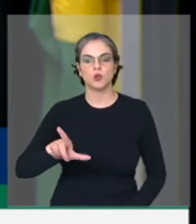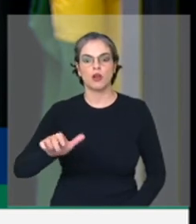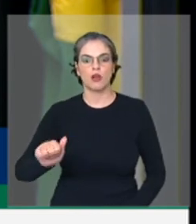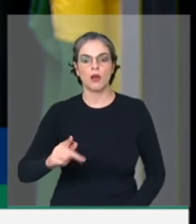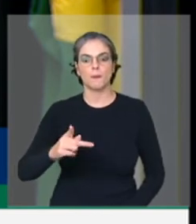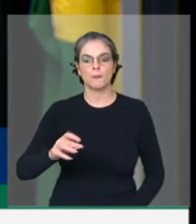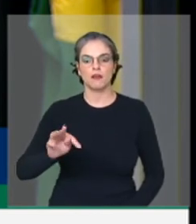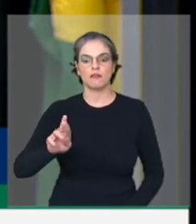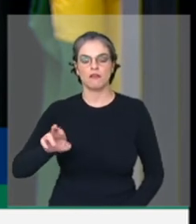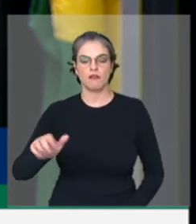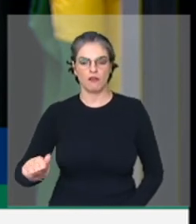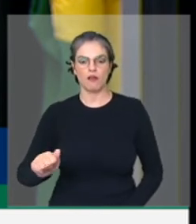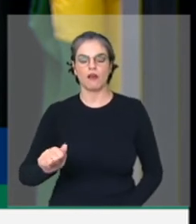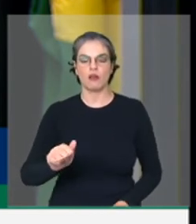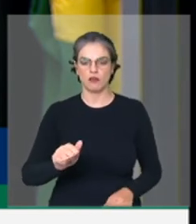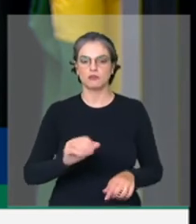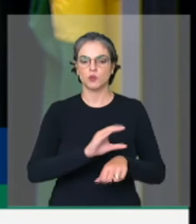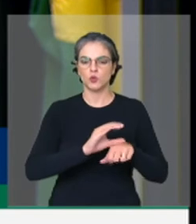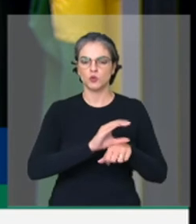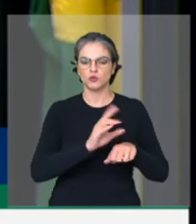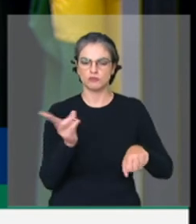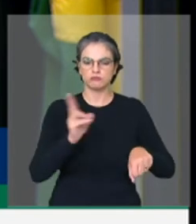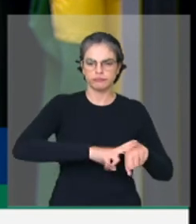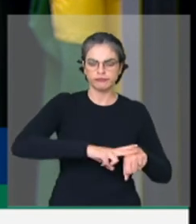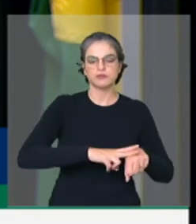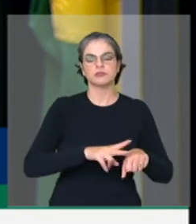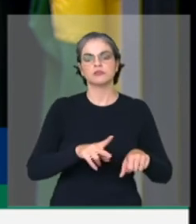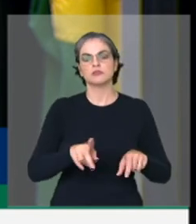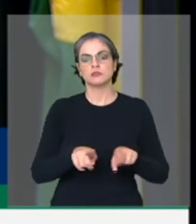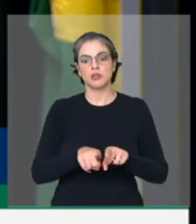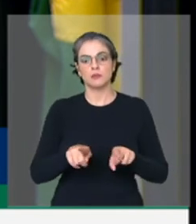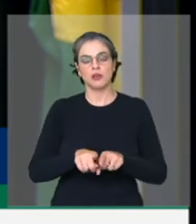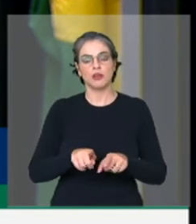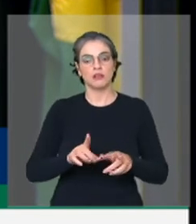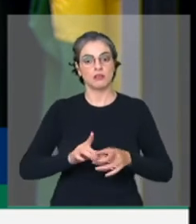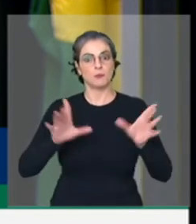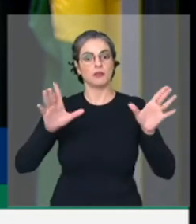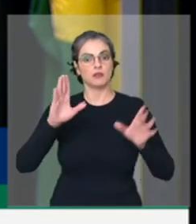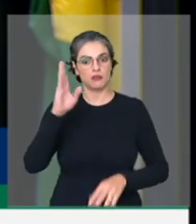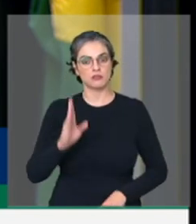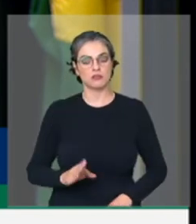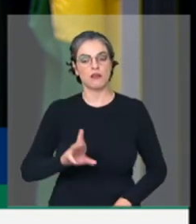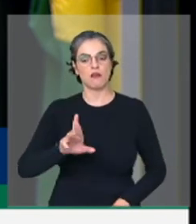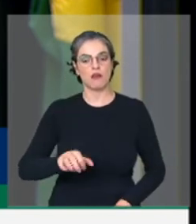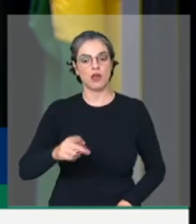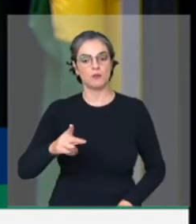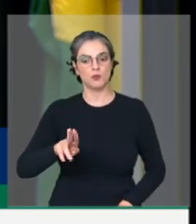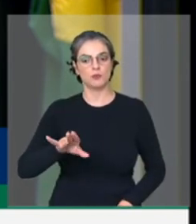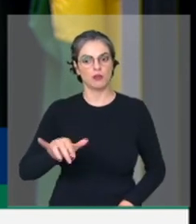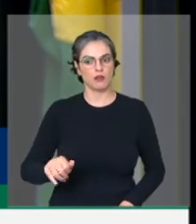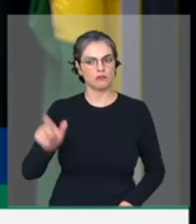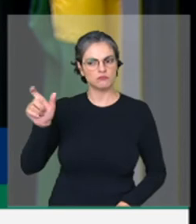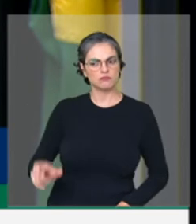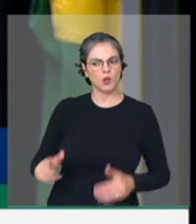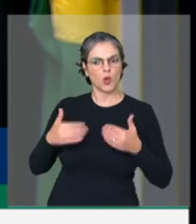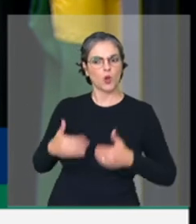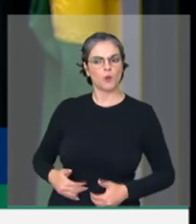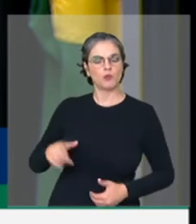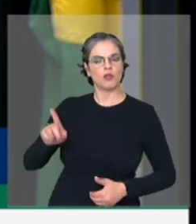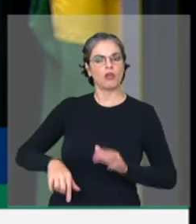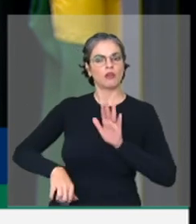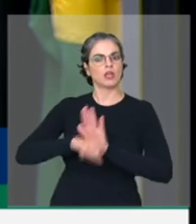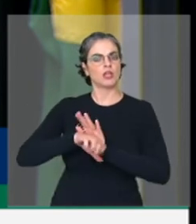dos poderes da República. Consignou a reiteração da conduta criminosa, haja vista ser o